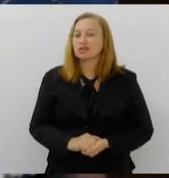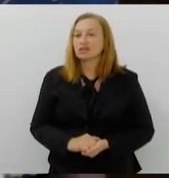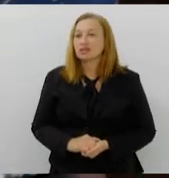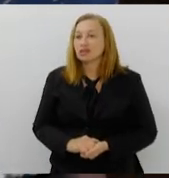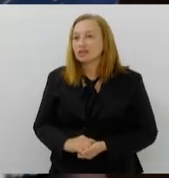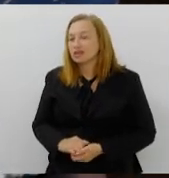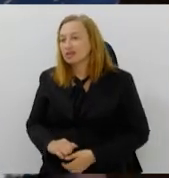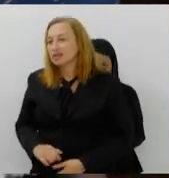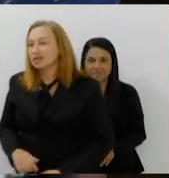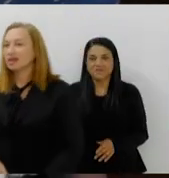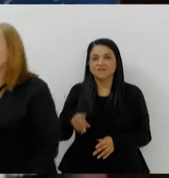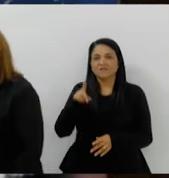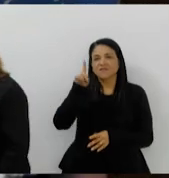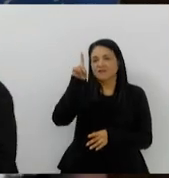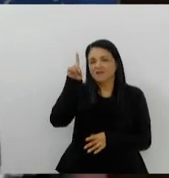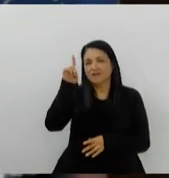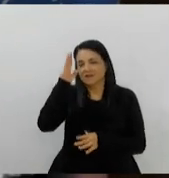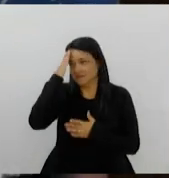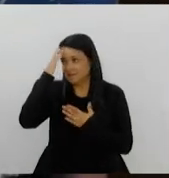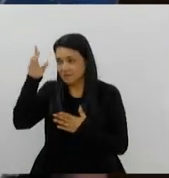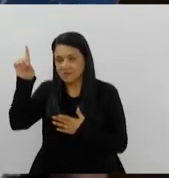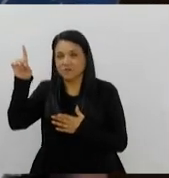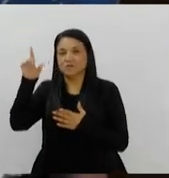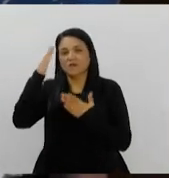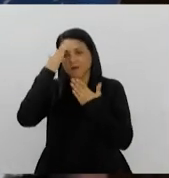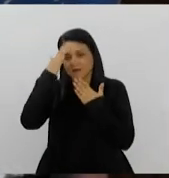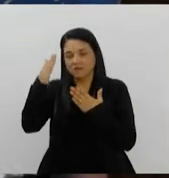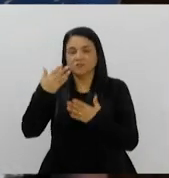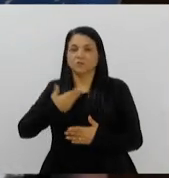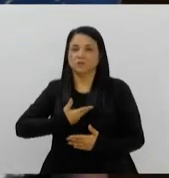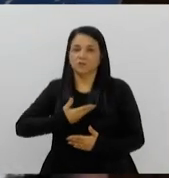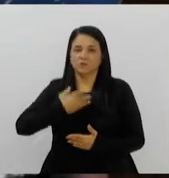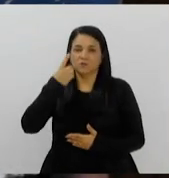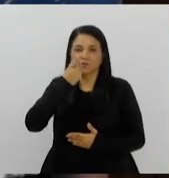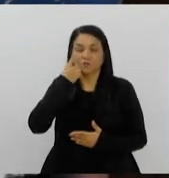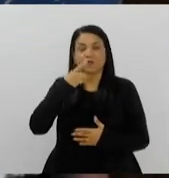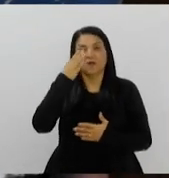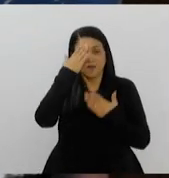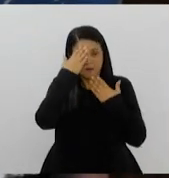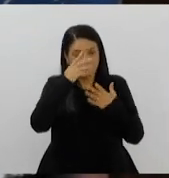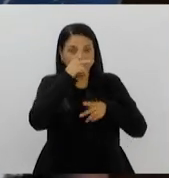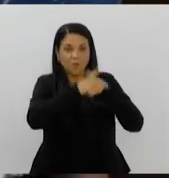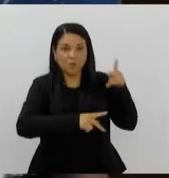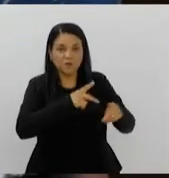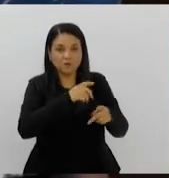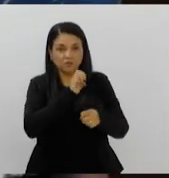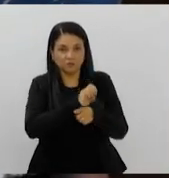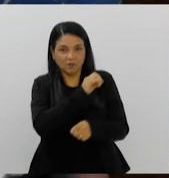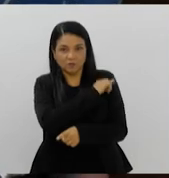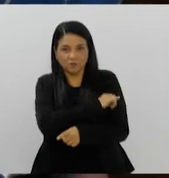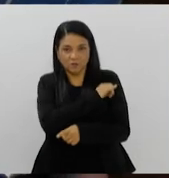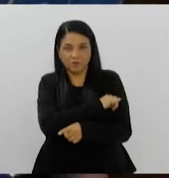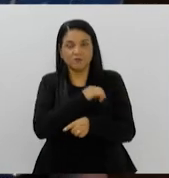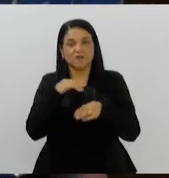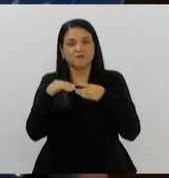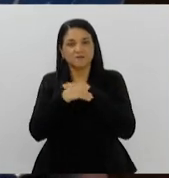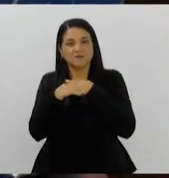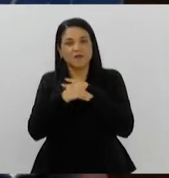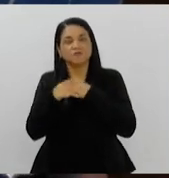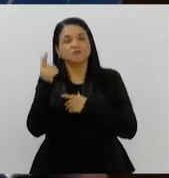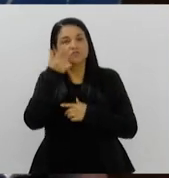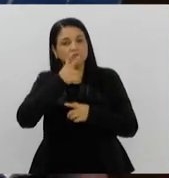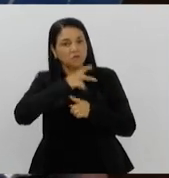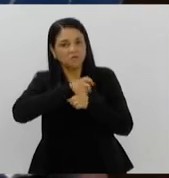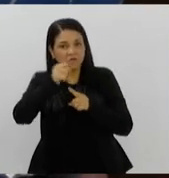aqui, né, que me ajudaram em alguns momentos, e agradeço, né, a população do Rio de Janeiro, das cidades, a qual nós conseguimos